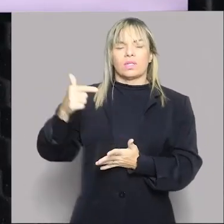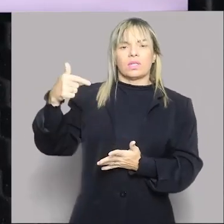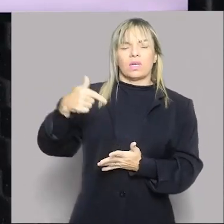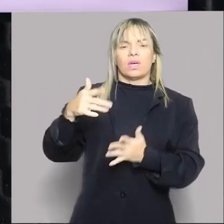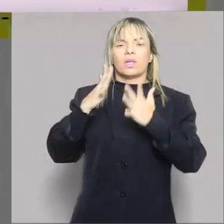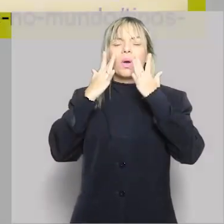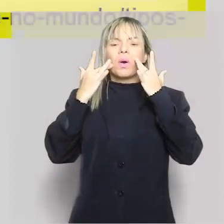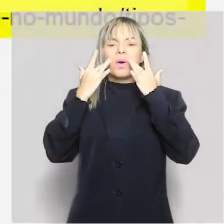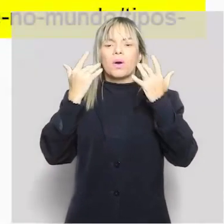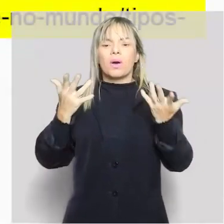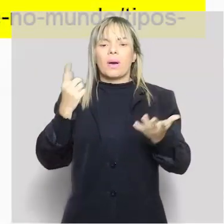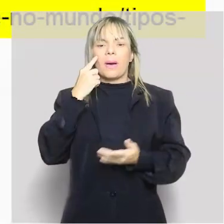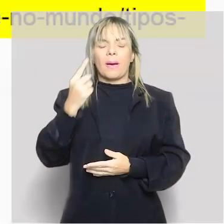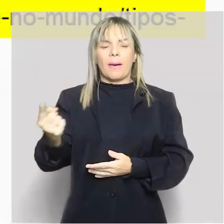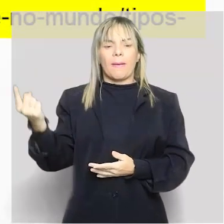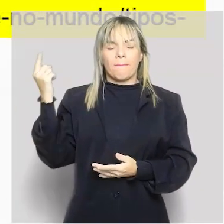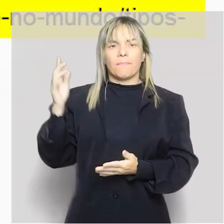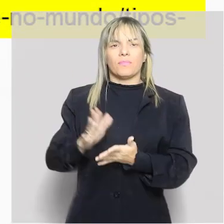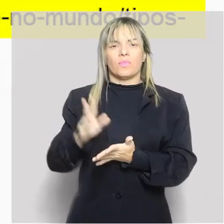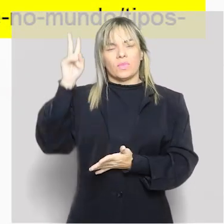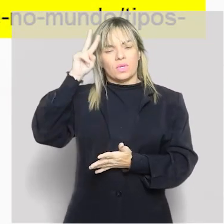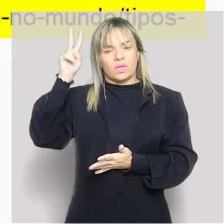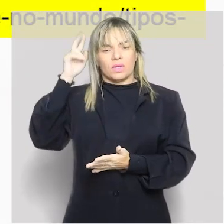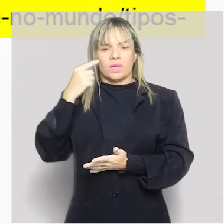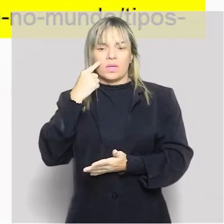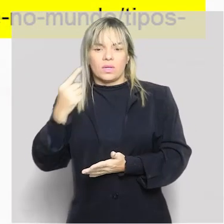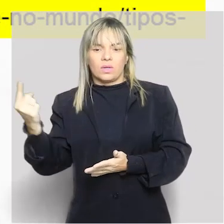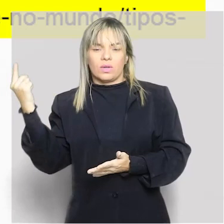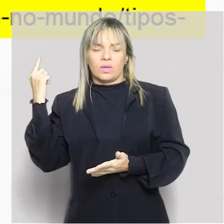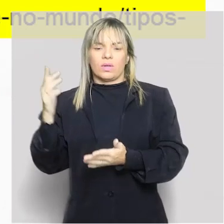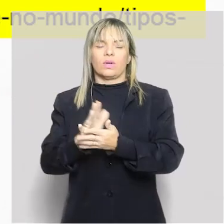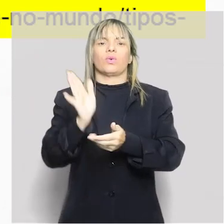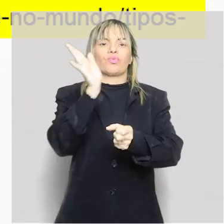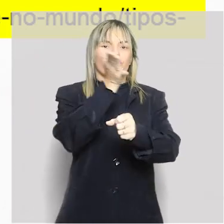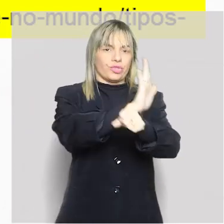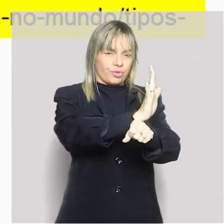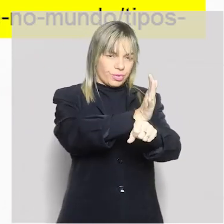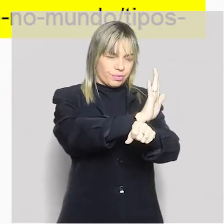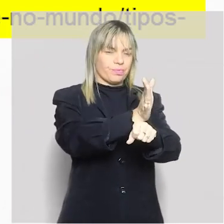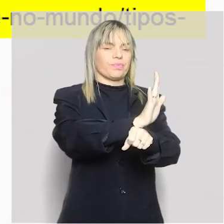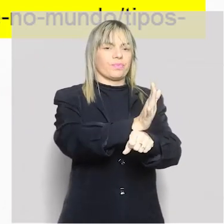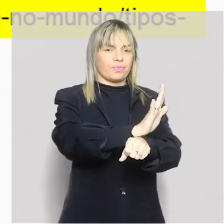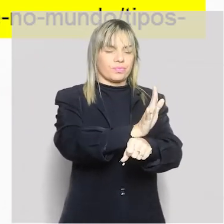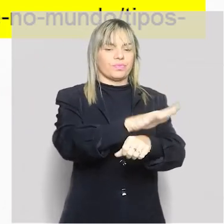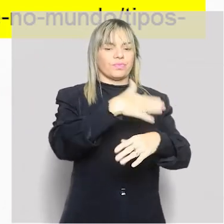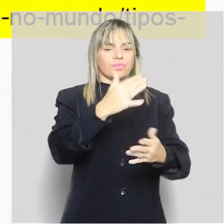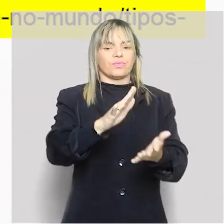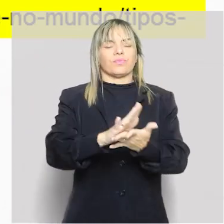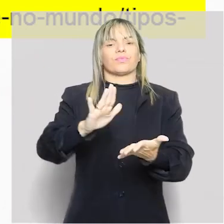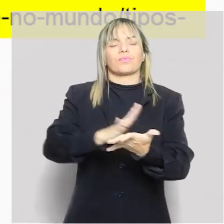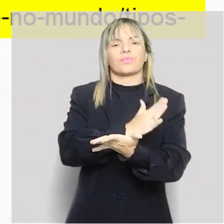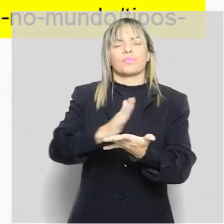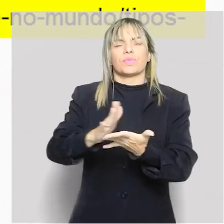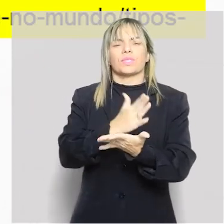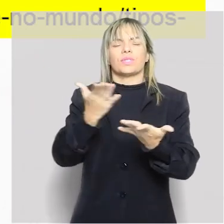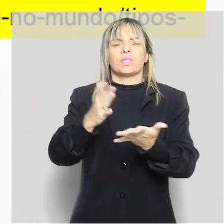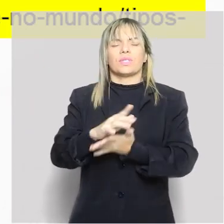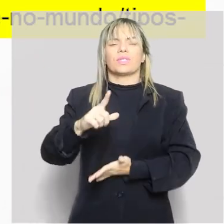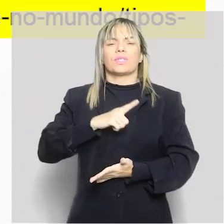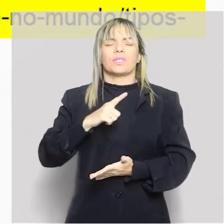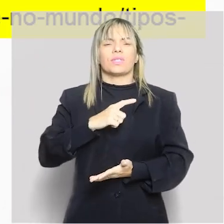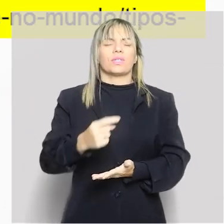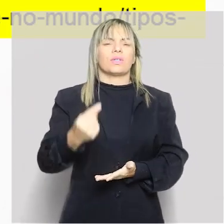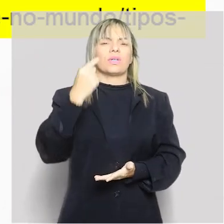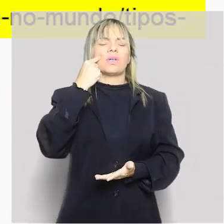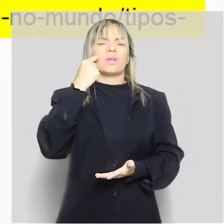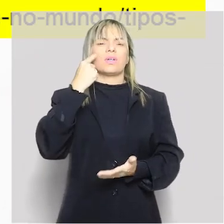desenvolver, 7 artes, lembra que eu falei? Ele coloca o cinema, pois é, cinema. Algumas pessoas têm dúvida, quando a gente fala de